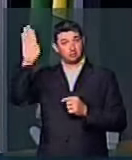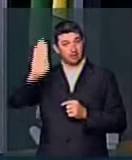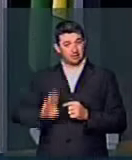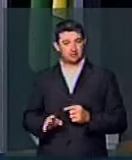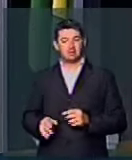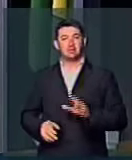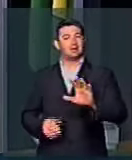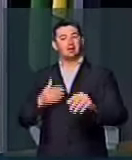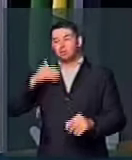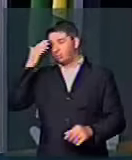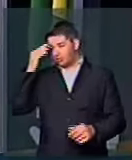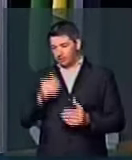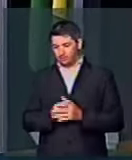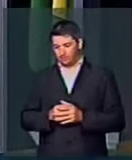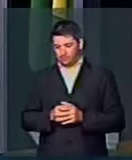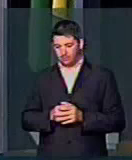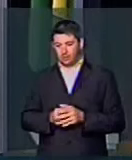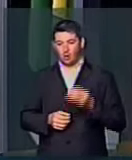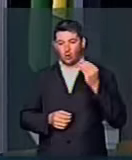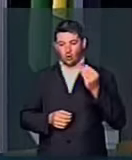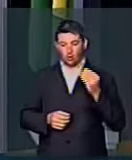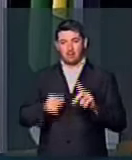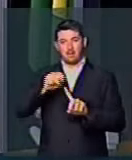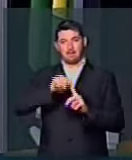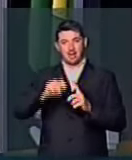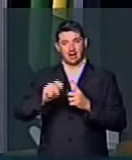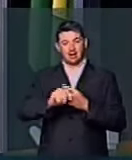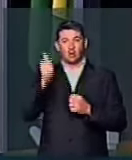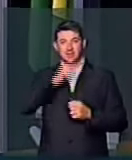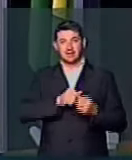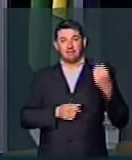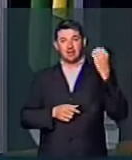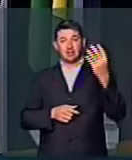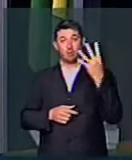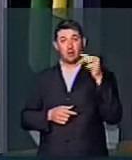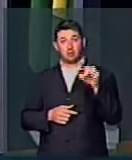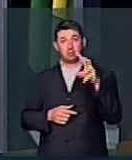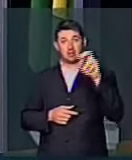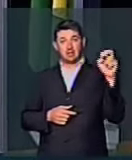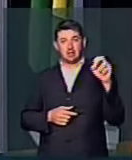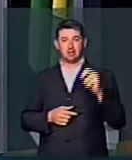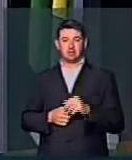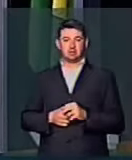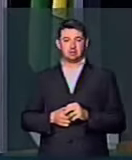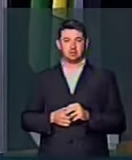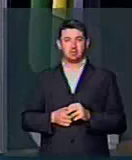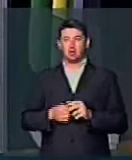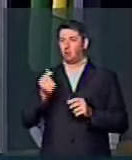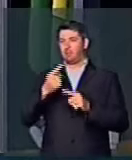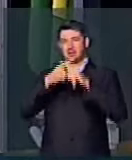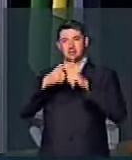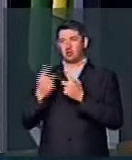eu não entendo como é que essa banana pode viajar em linha reta 4.300 quilômetros e chegar em São Paulo com preço